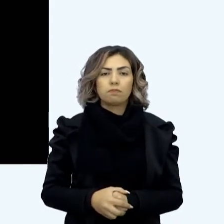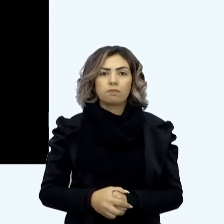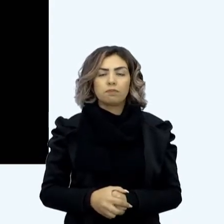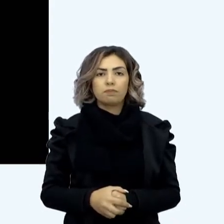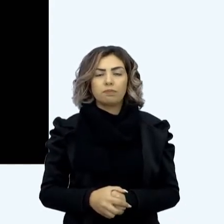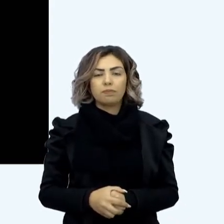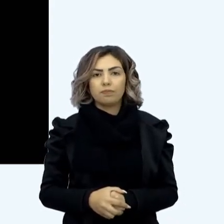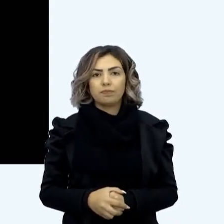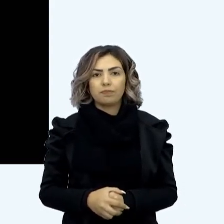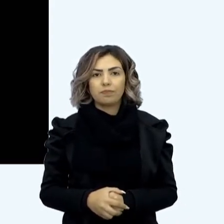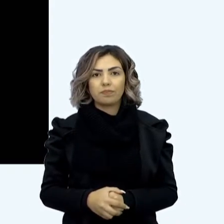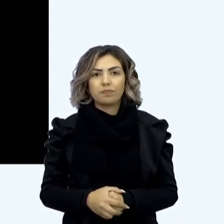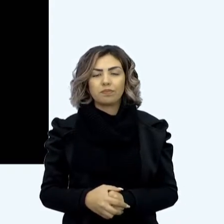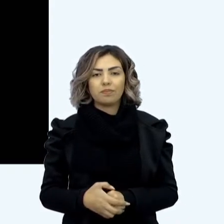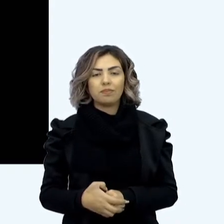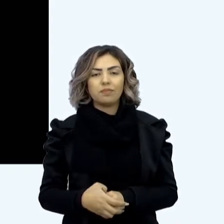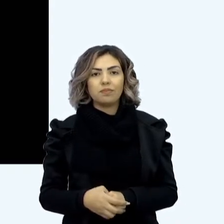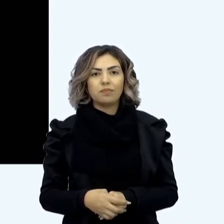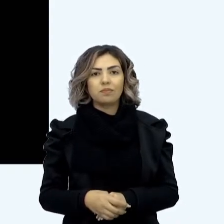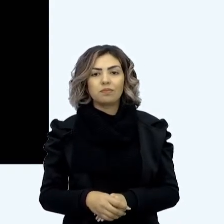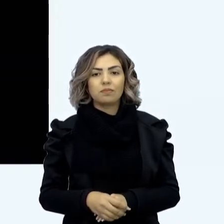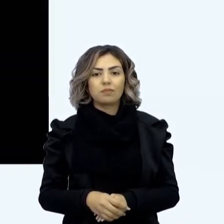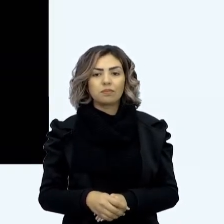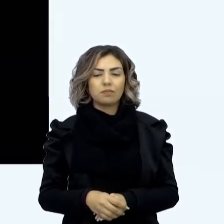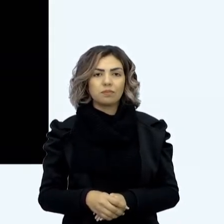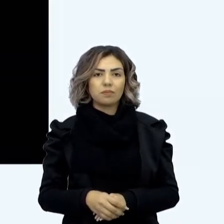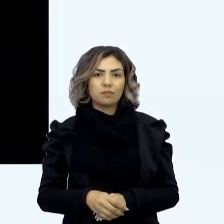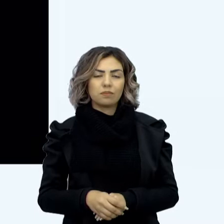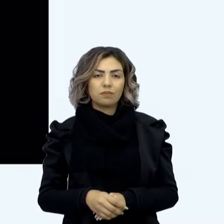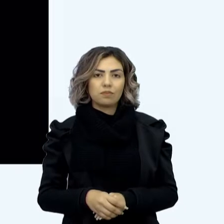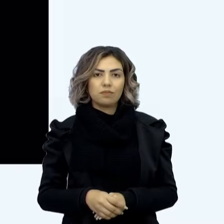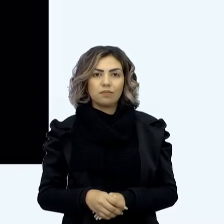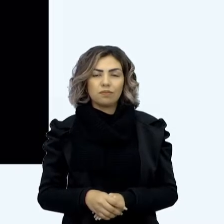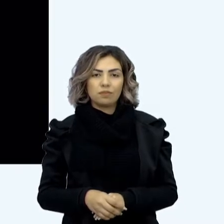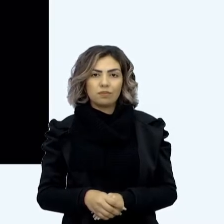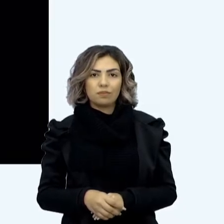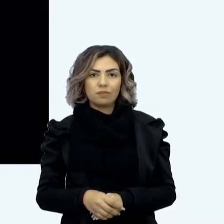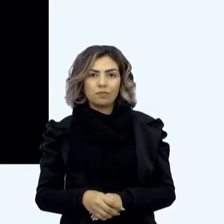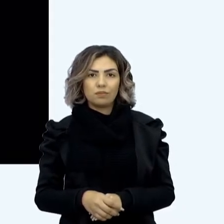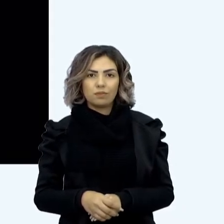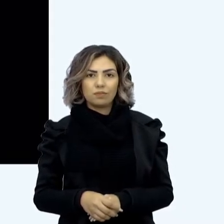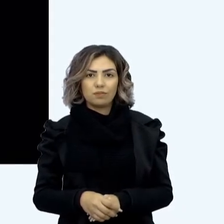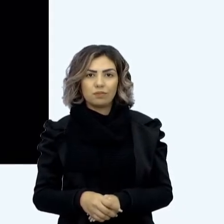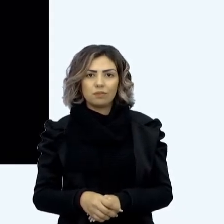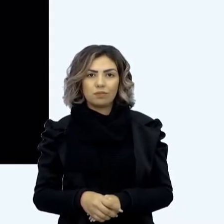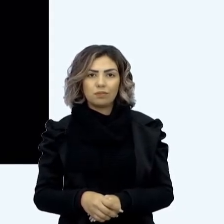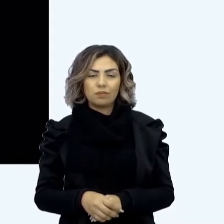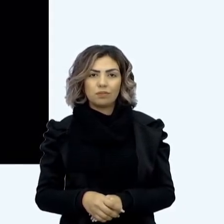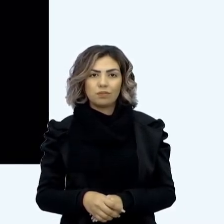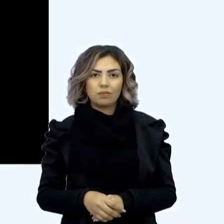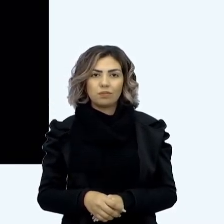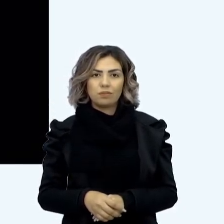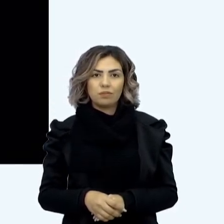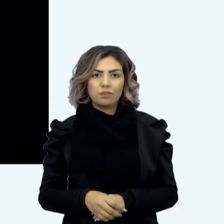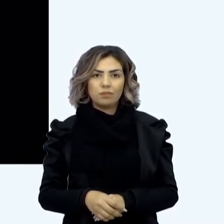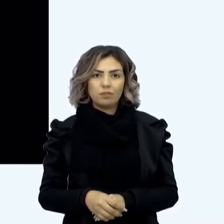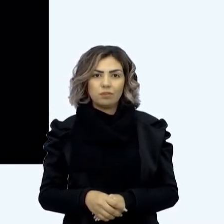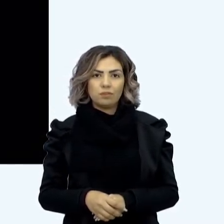Jangada, responda primeiro, cadê a morena que eu deixei